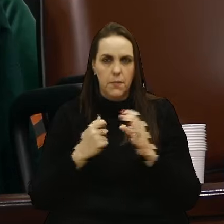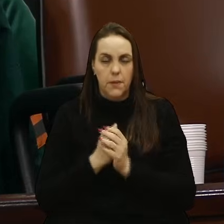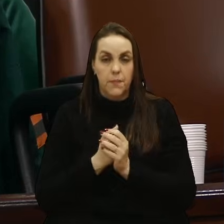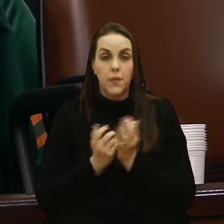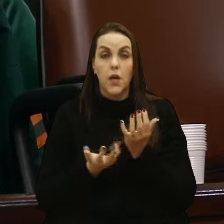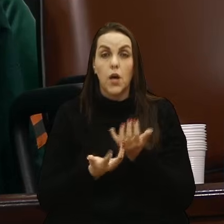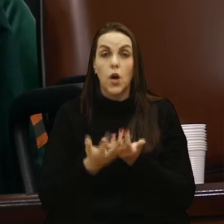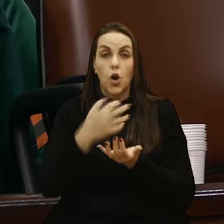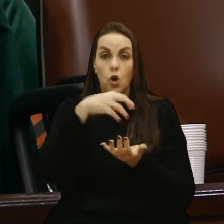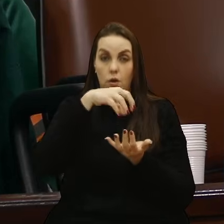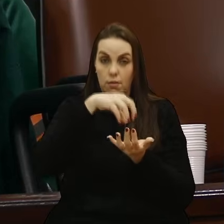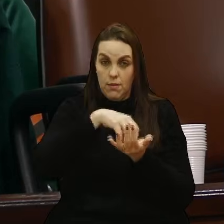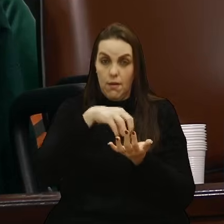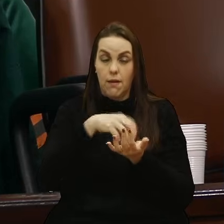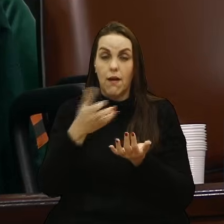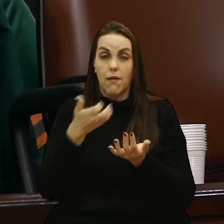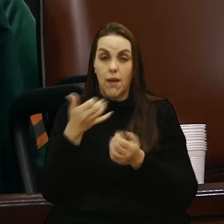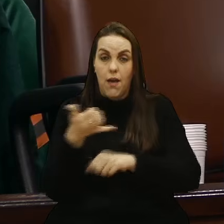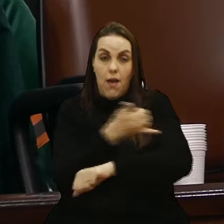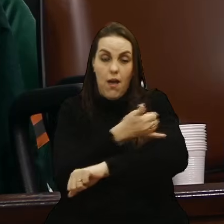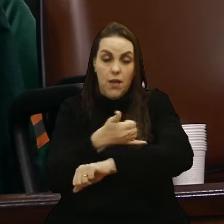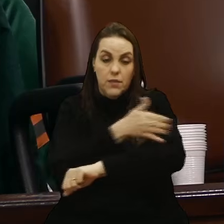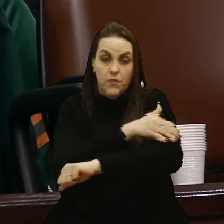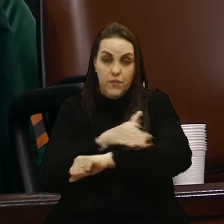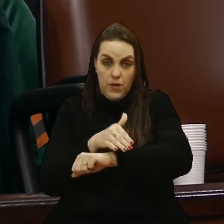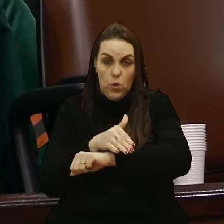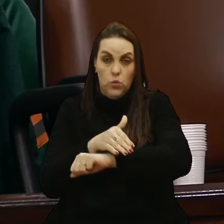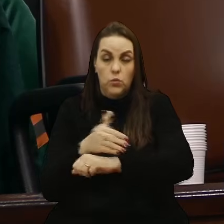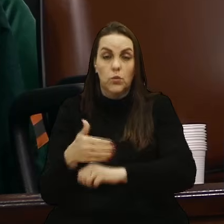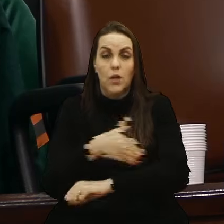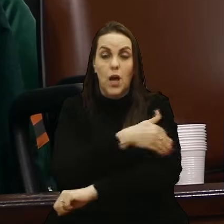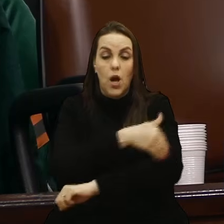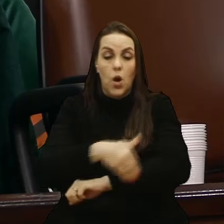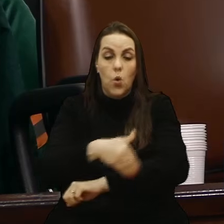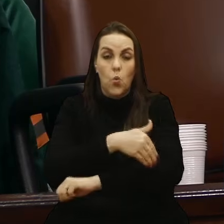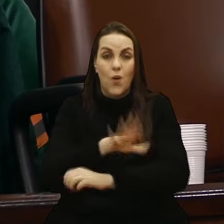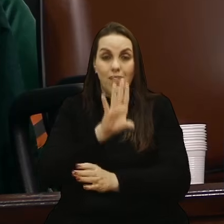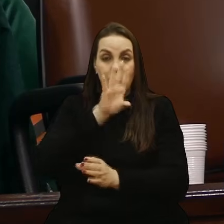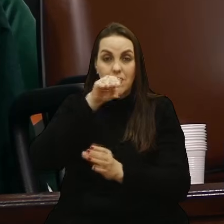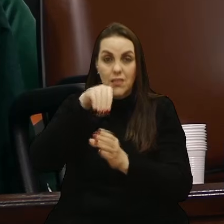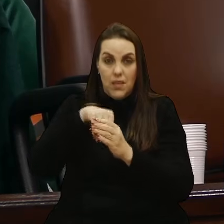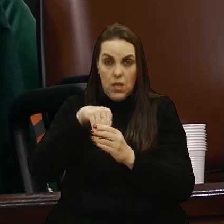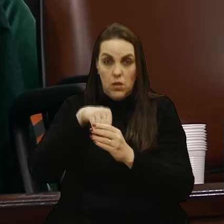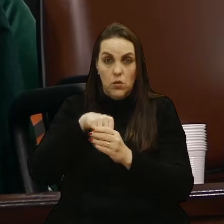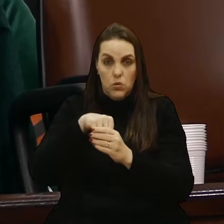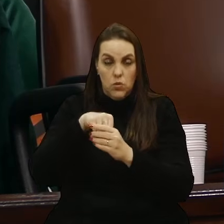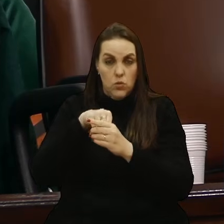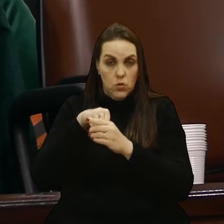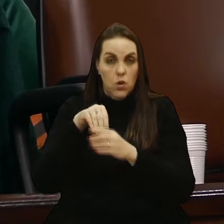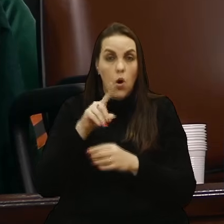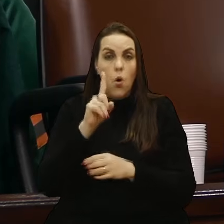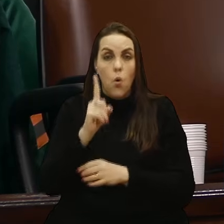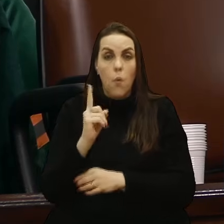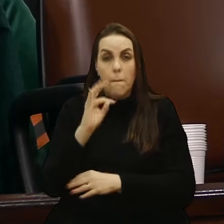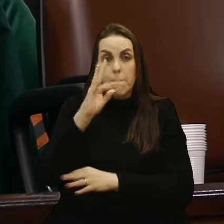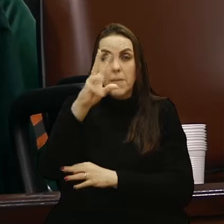Codeca pretende asfaltar uma rua interna, no custo de R$1 milhão.